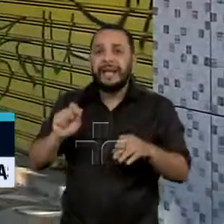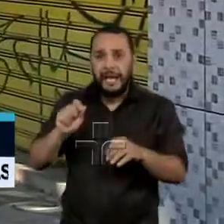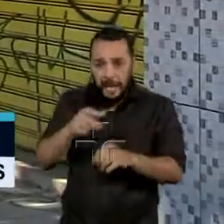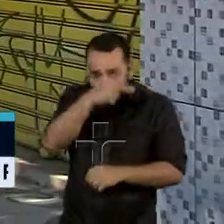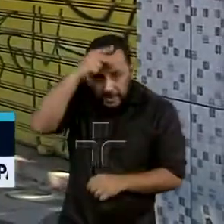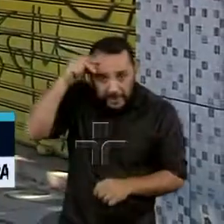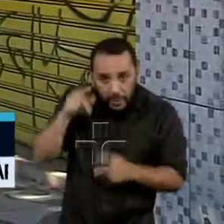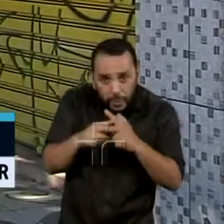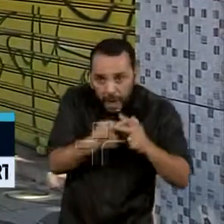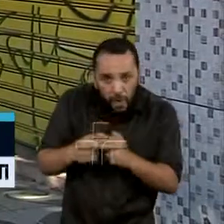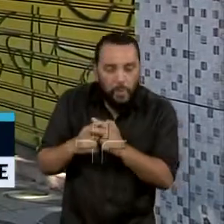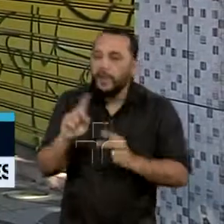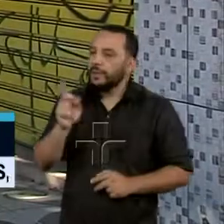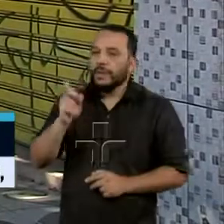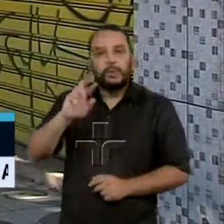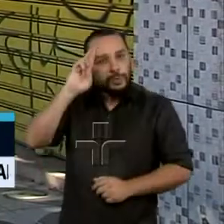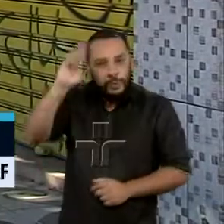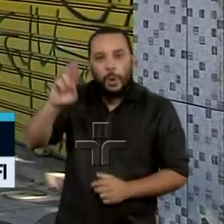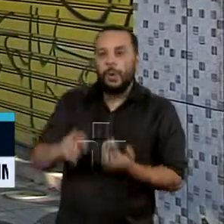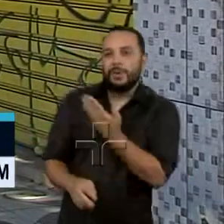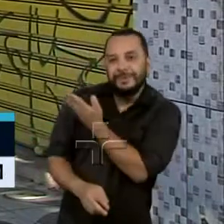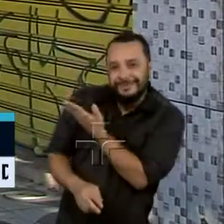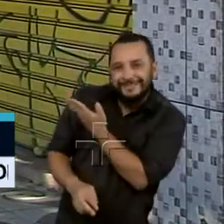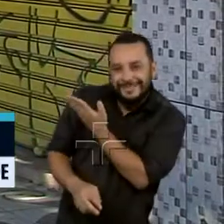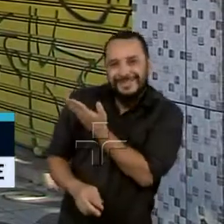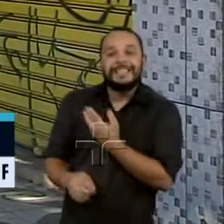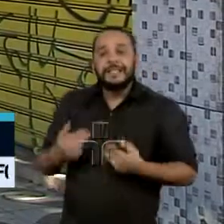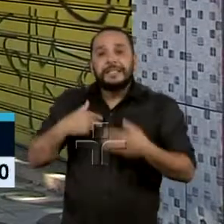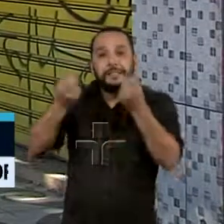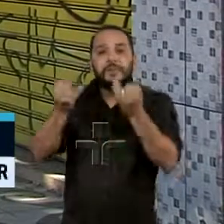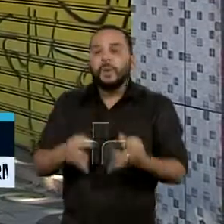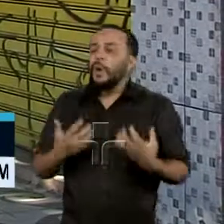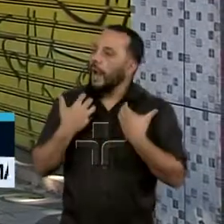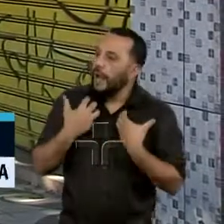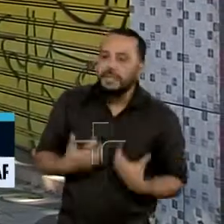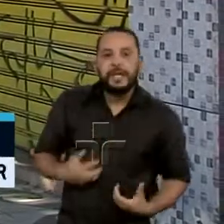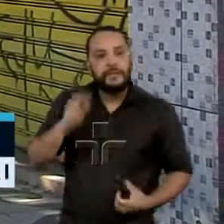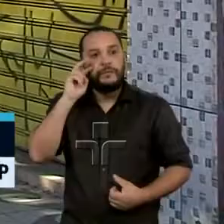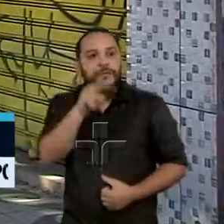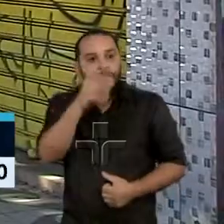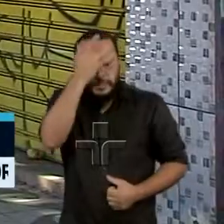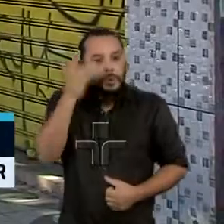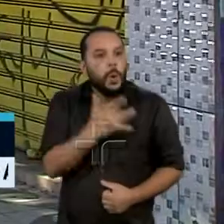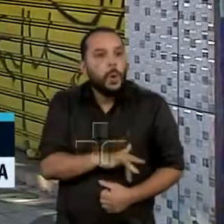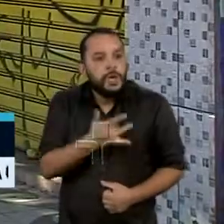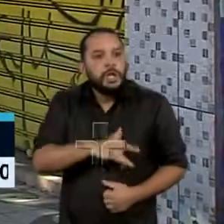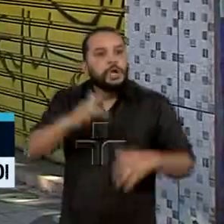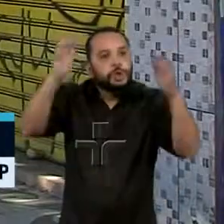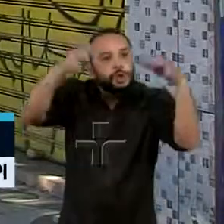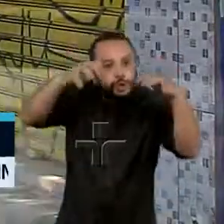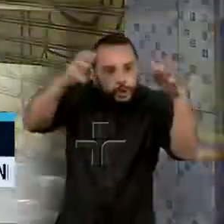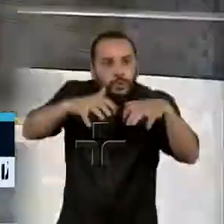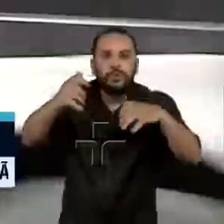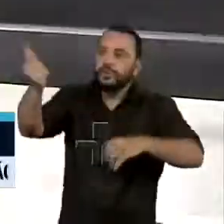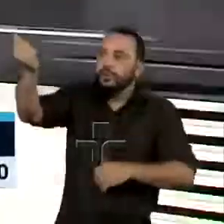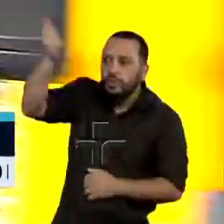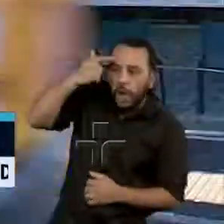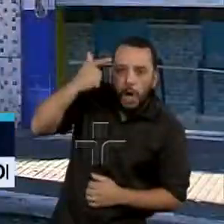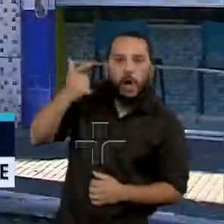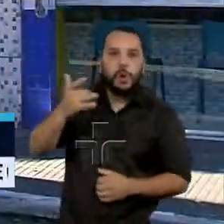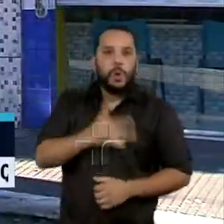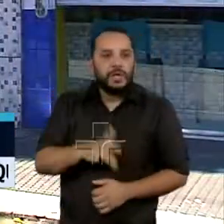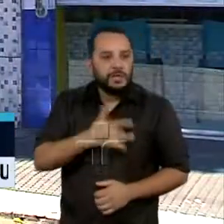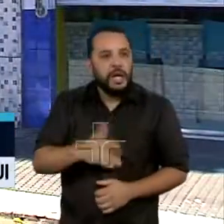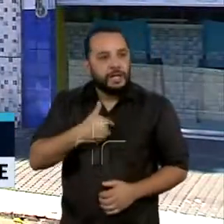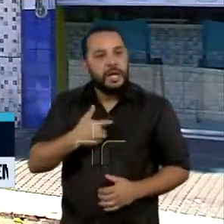Foi o dono deste imóvel que me contou por telefone que estava cansado de ver os usuários debaixo de sol e chuva.